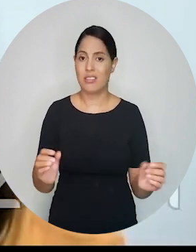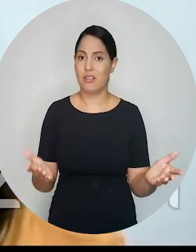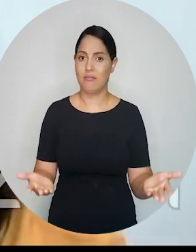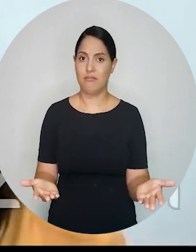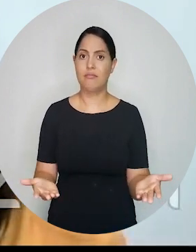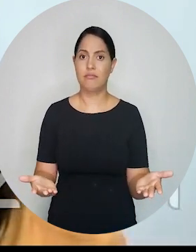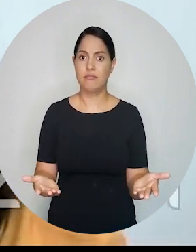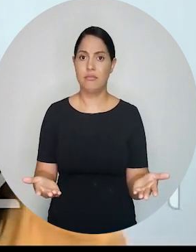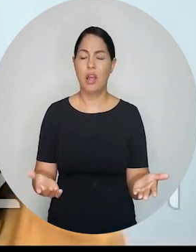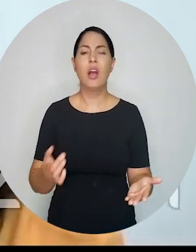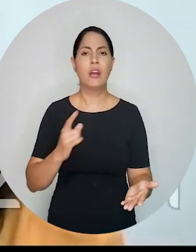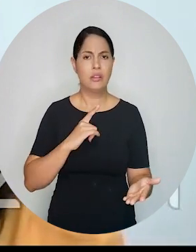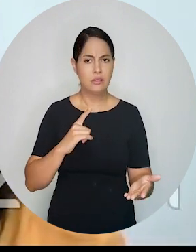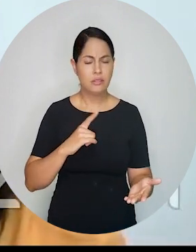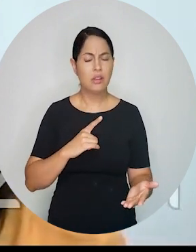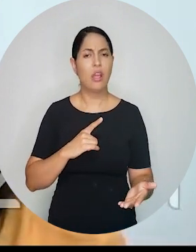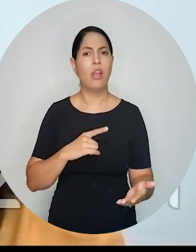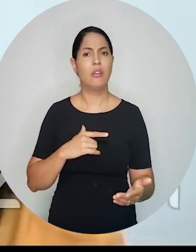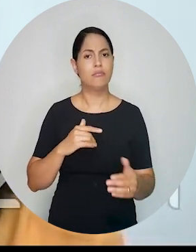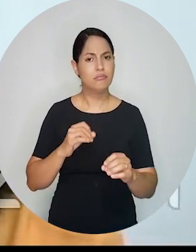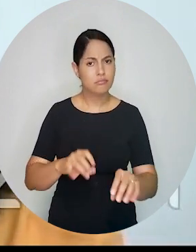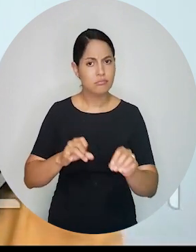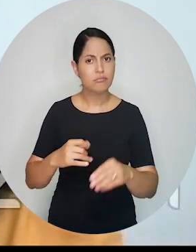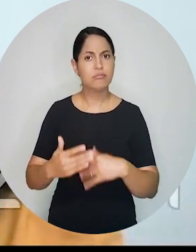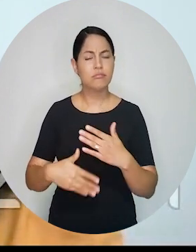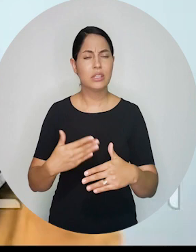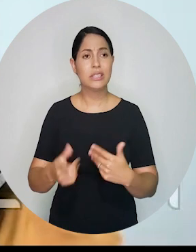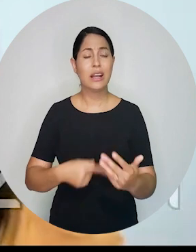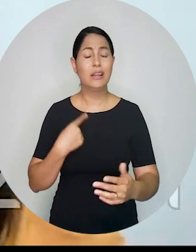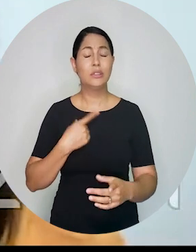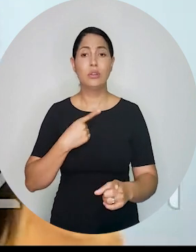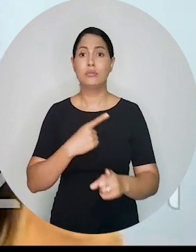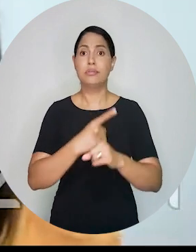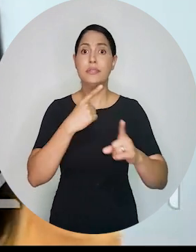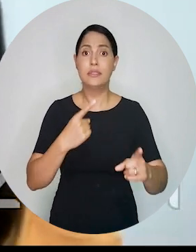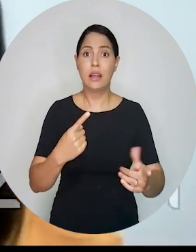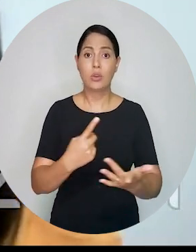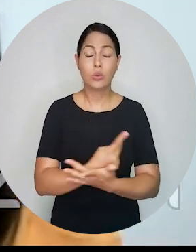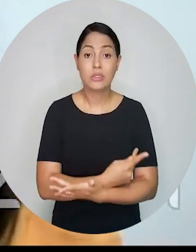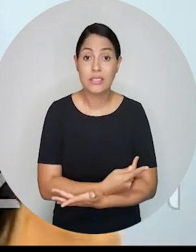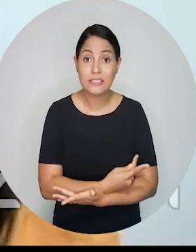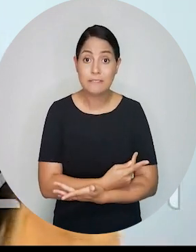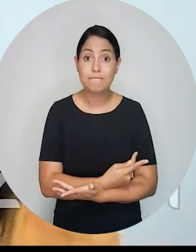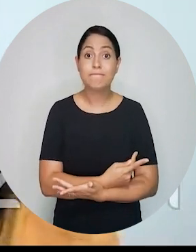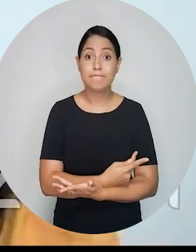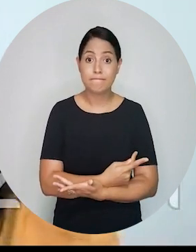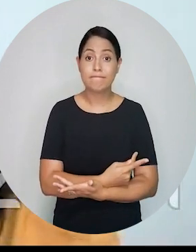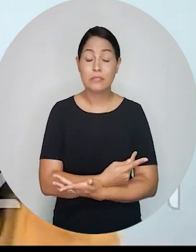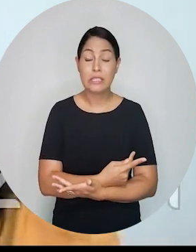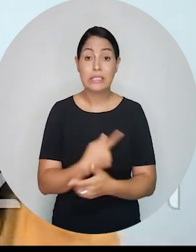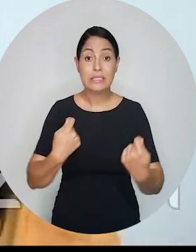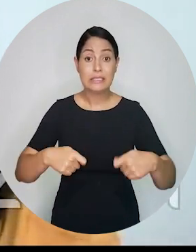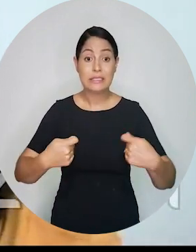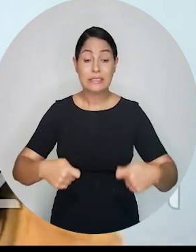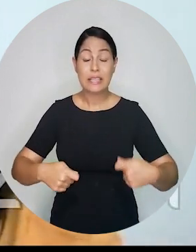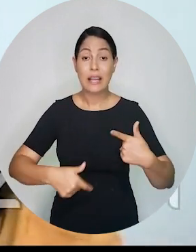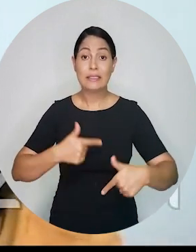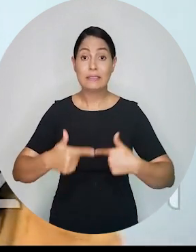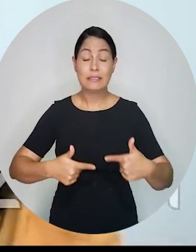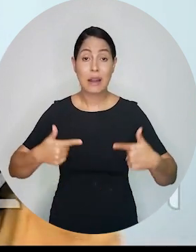ensinado isso na sua formação. E quando a gente se depara com a situação